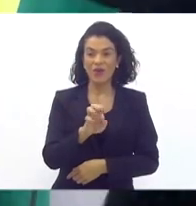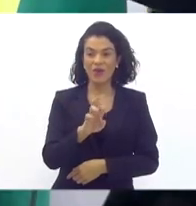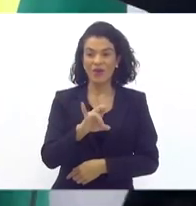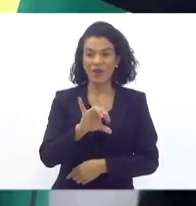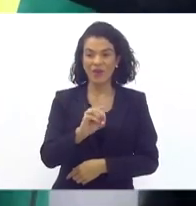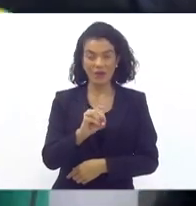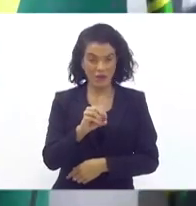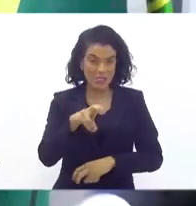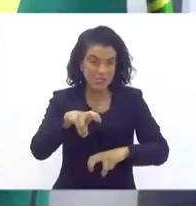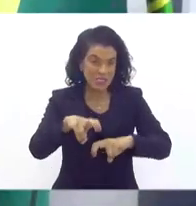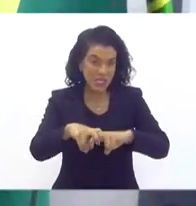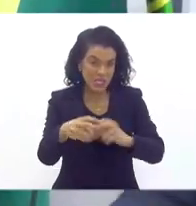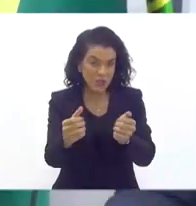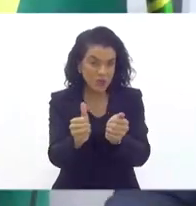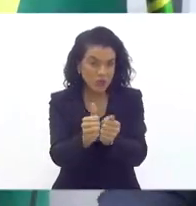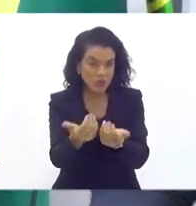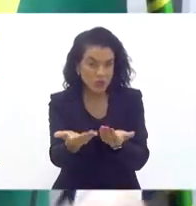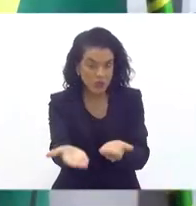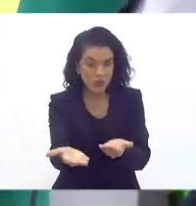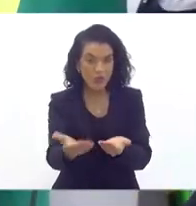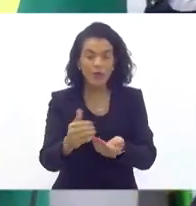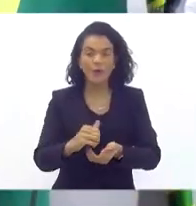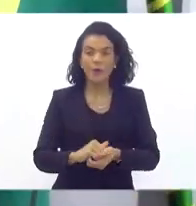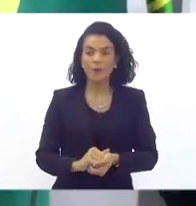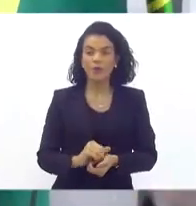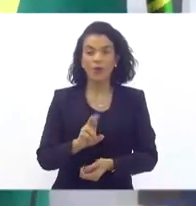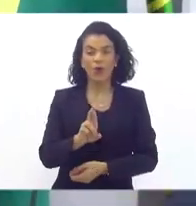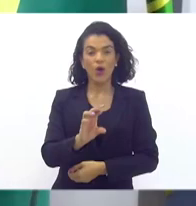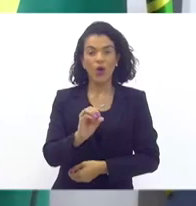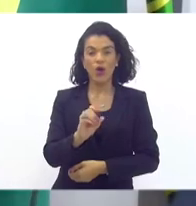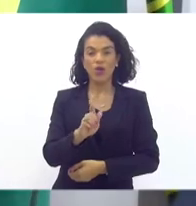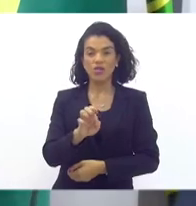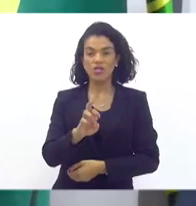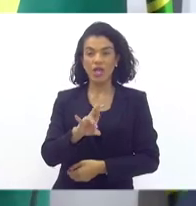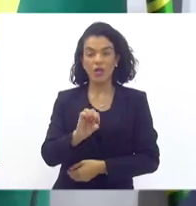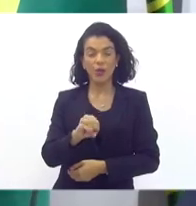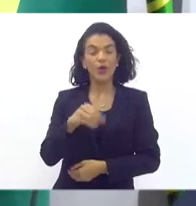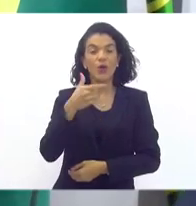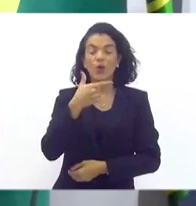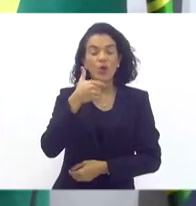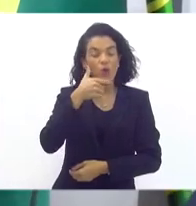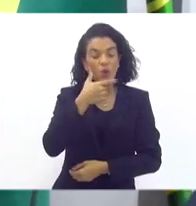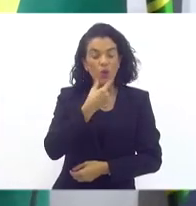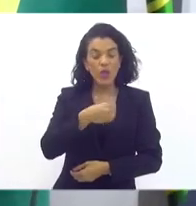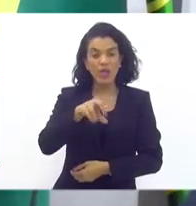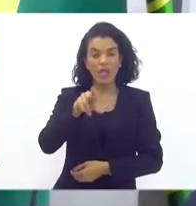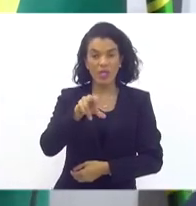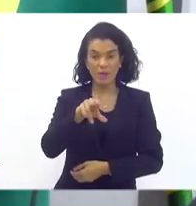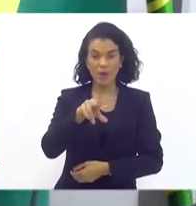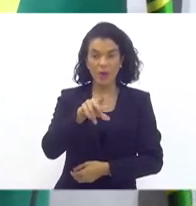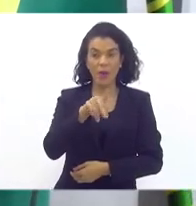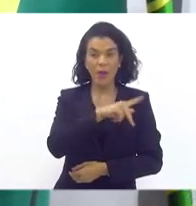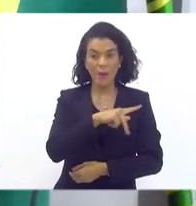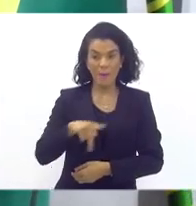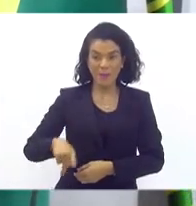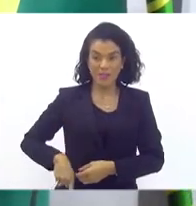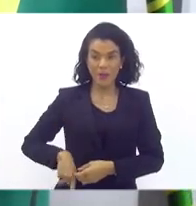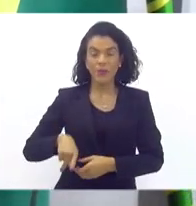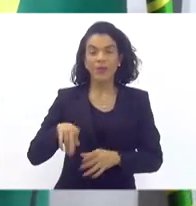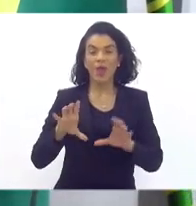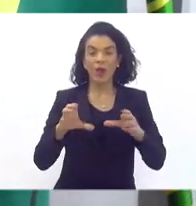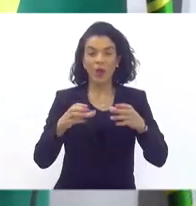pudesse sentar aqui conosco Vereador Rogério Amorim meu irmão é presidente da Comissão de segurança